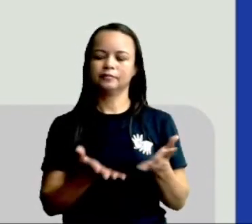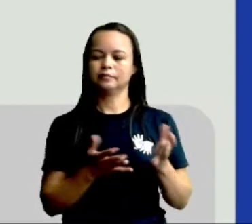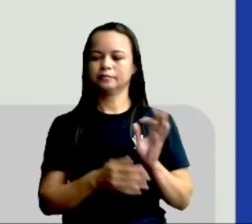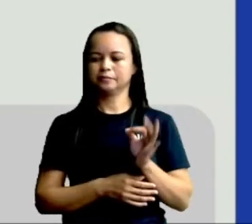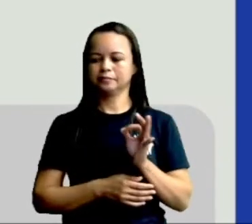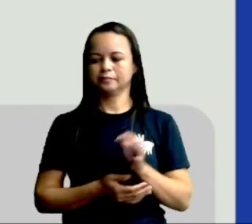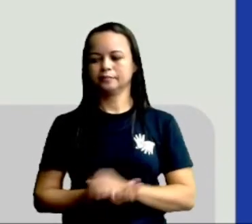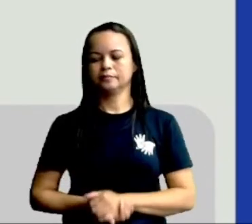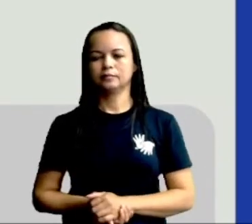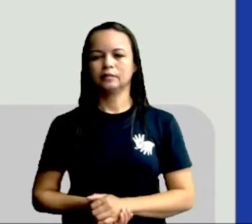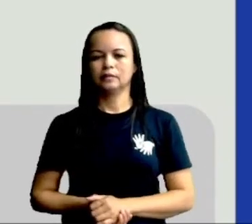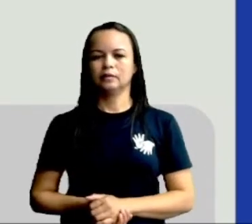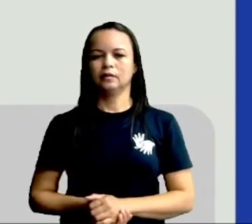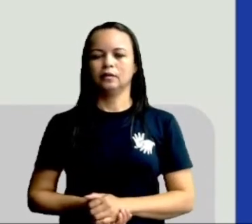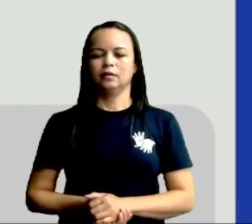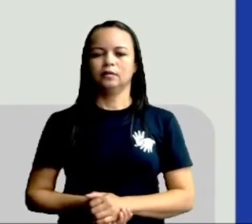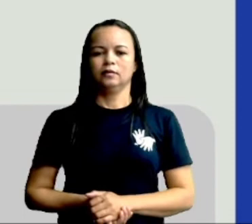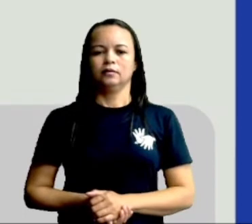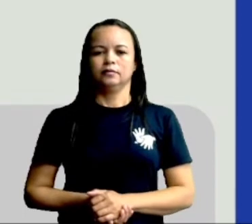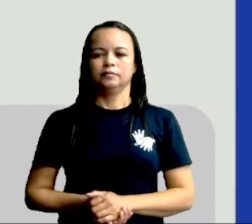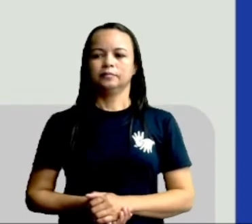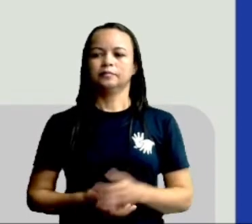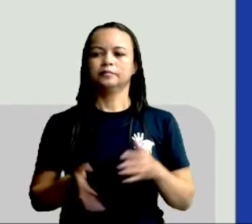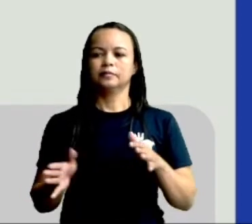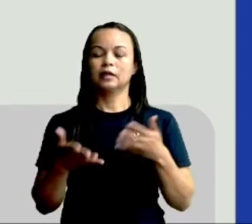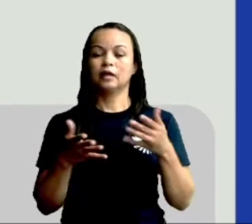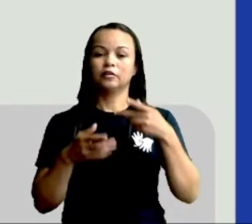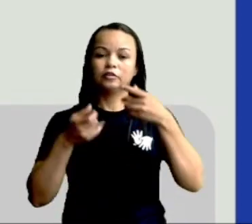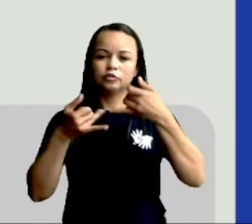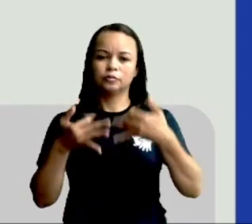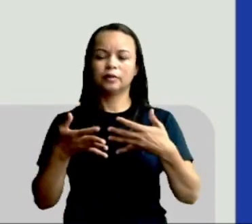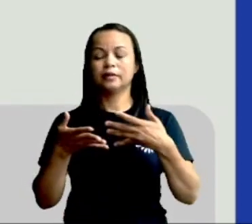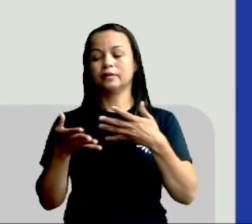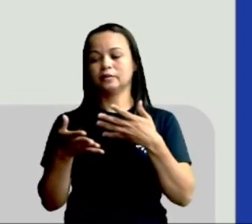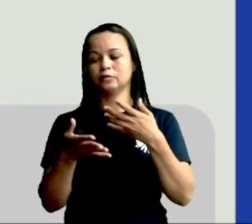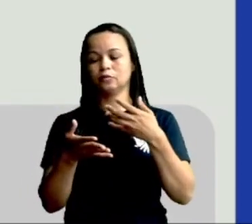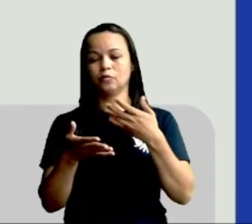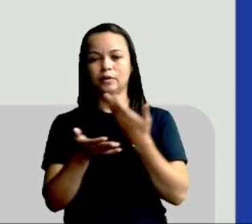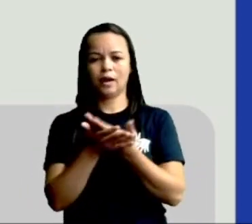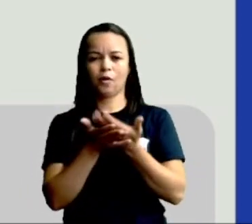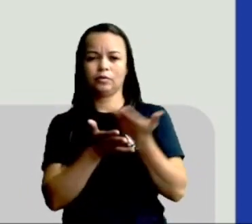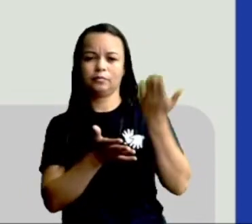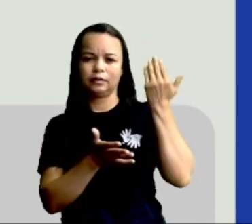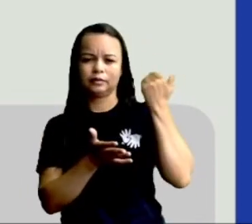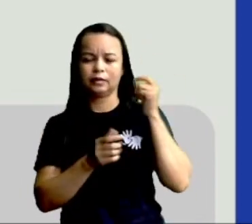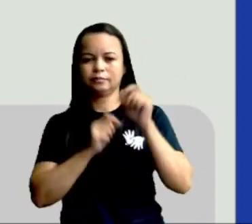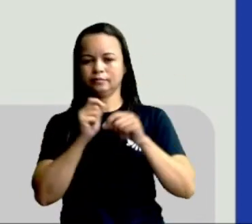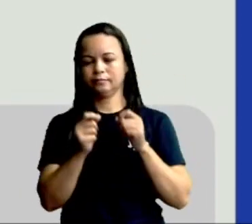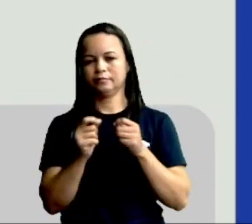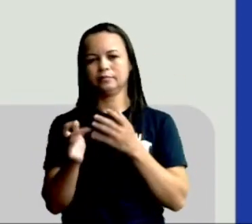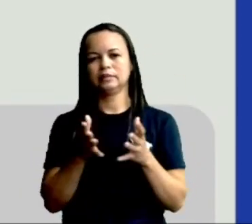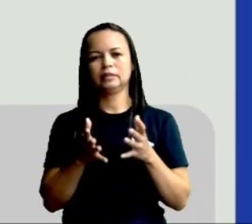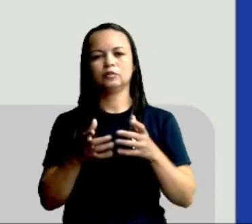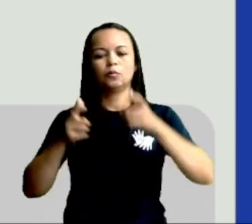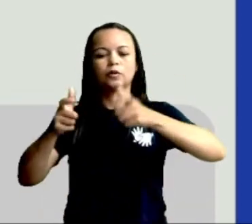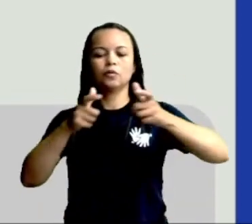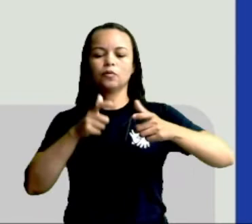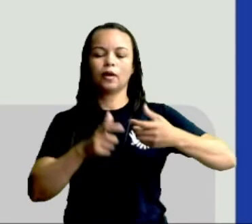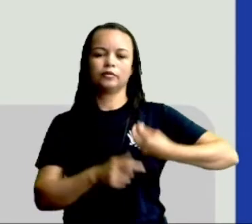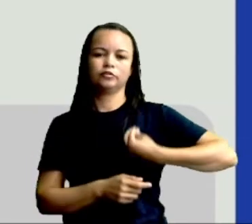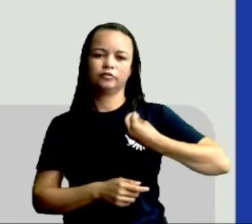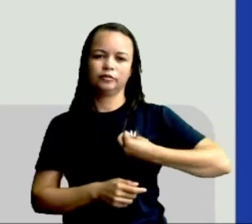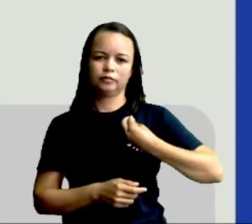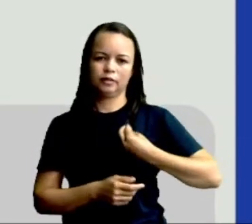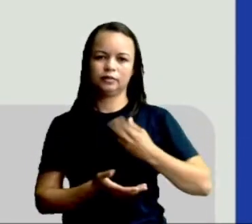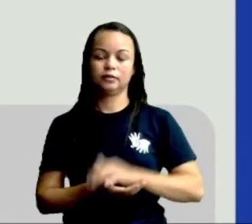certo e aí a gente fala algumas coisas que a gente falou umas aulas logo lá no início quem lembram sobre lugares de